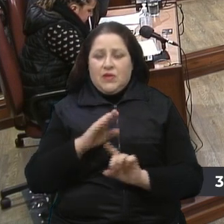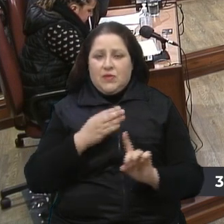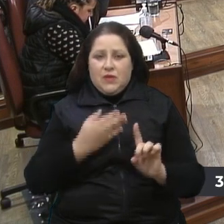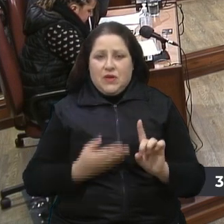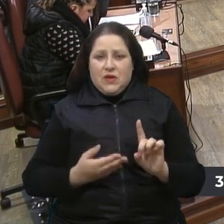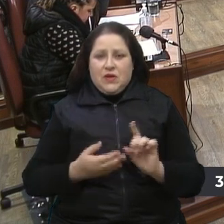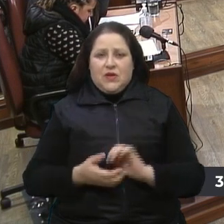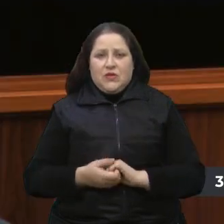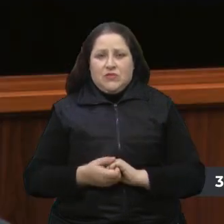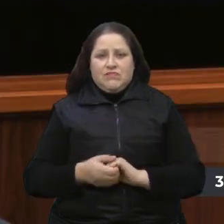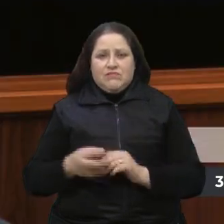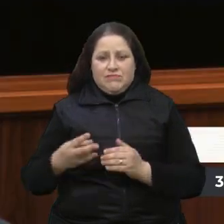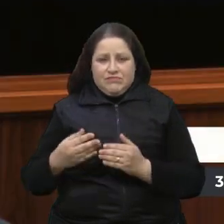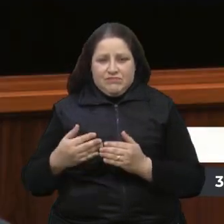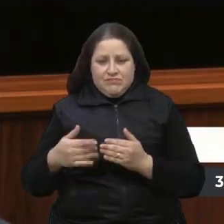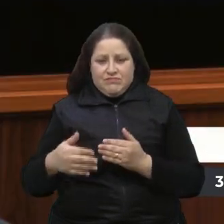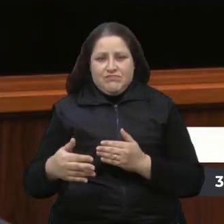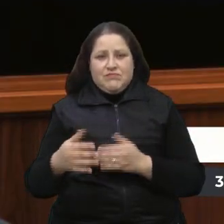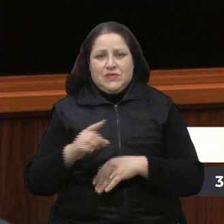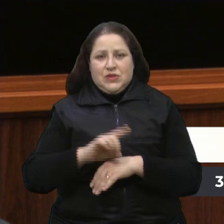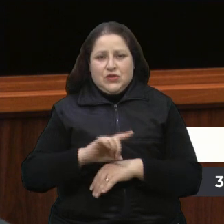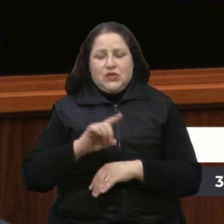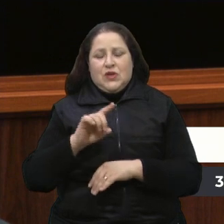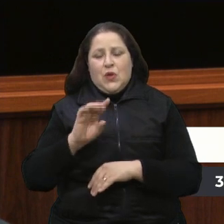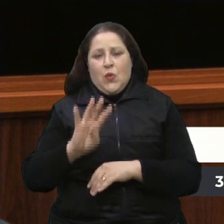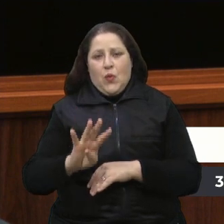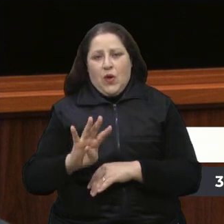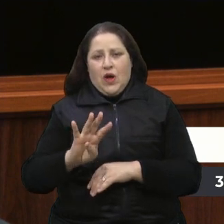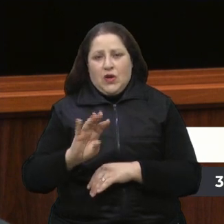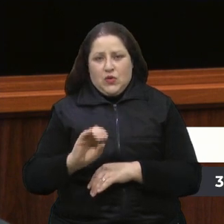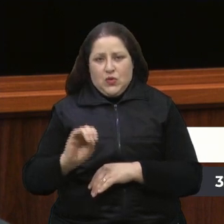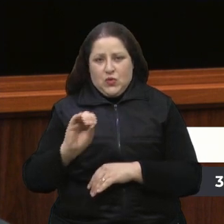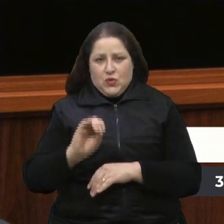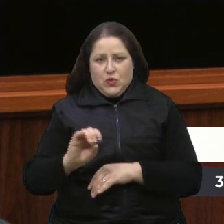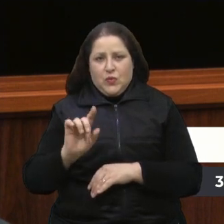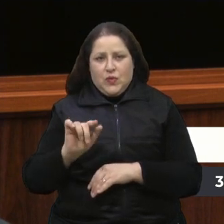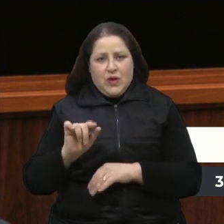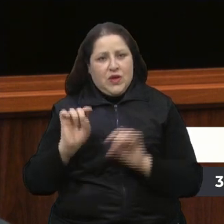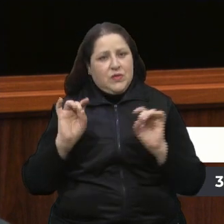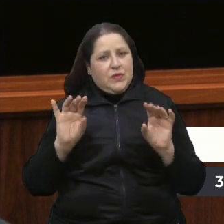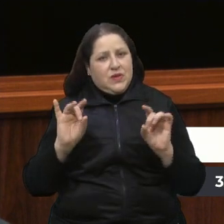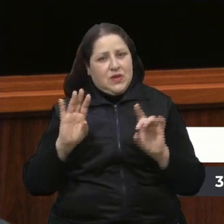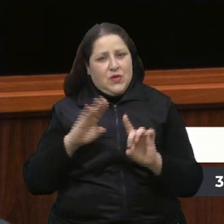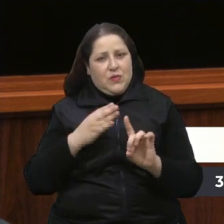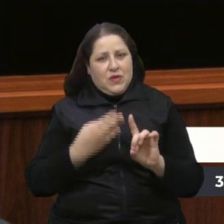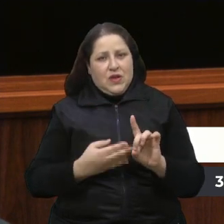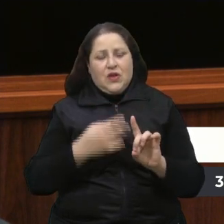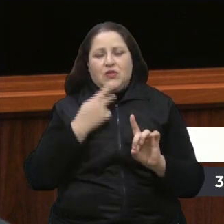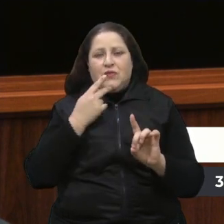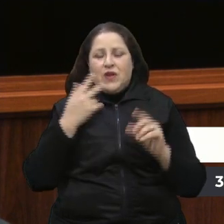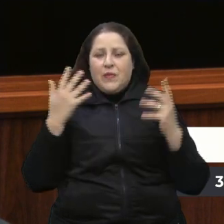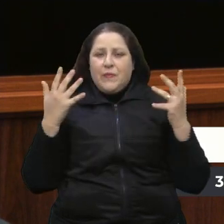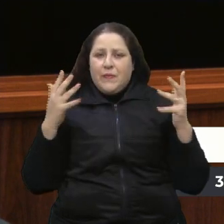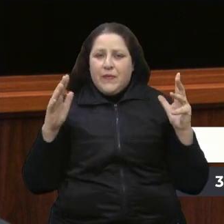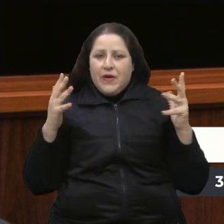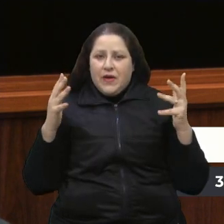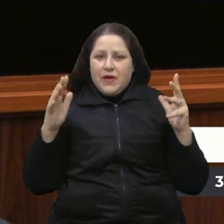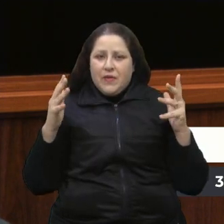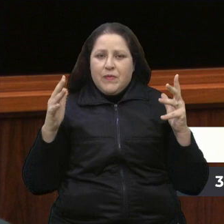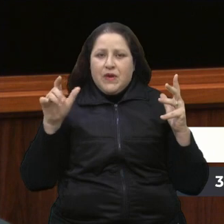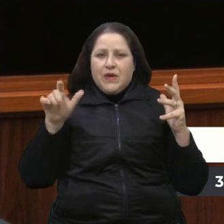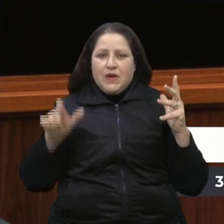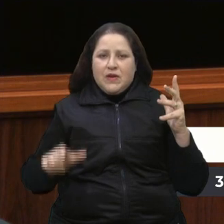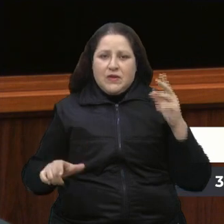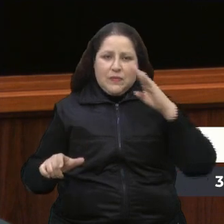que será prestada dia 4 de outubro vai ser uma homenagem bem especial quero parabenizar ao